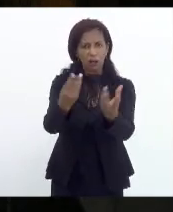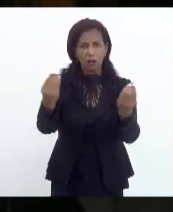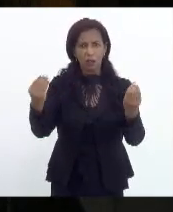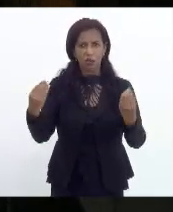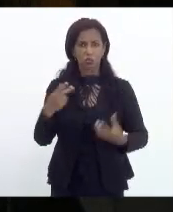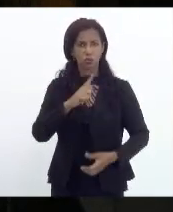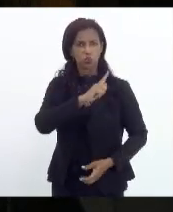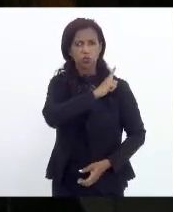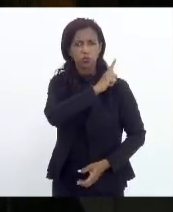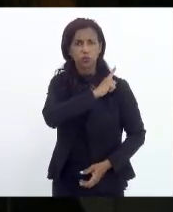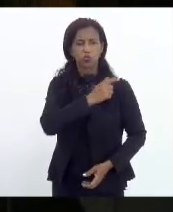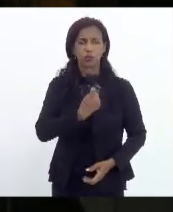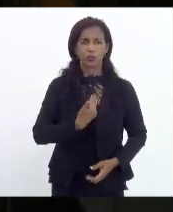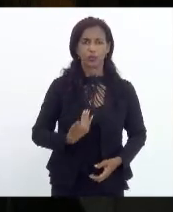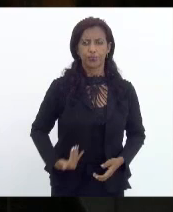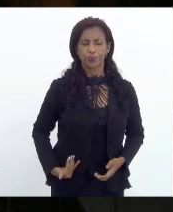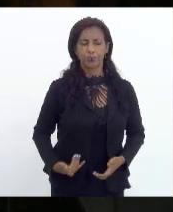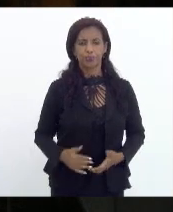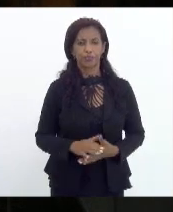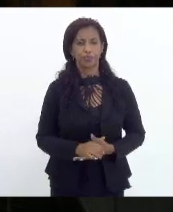muitos gestores públicos